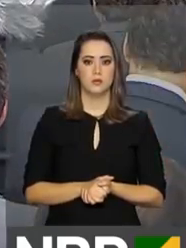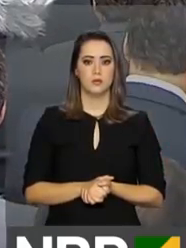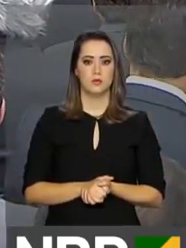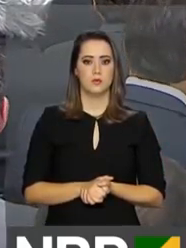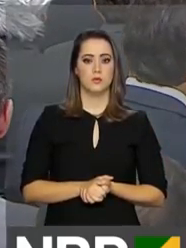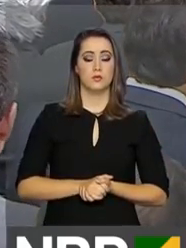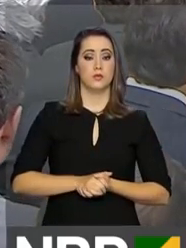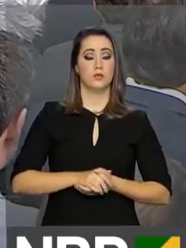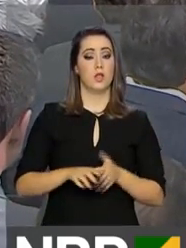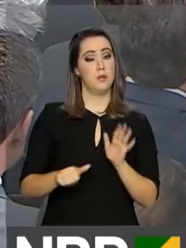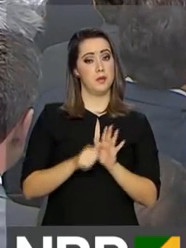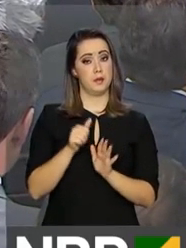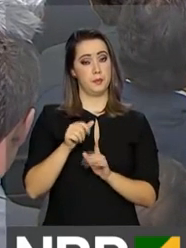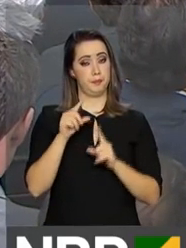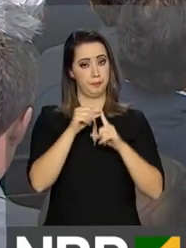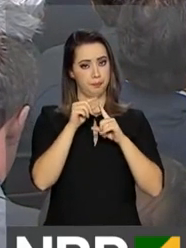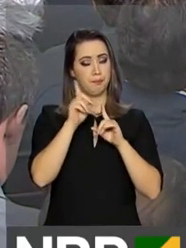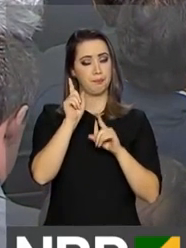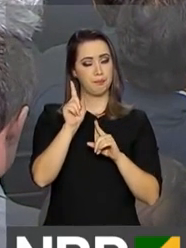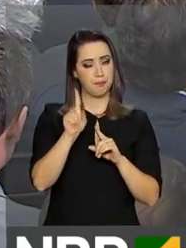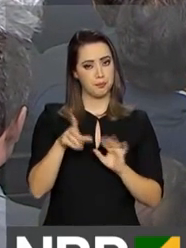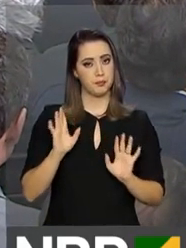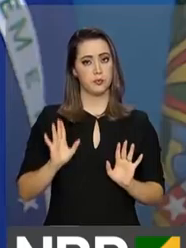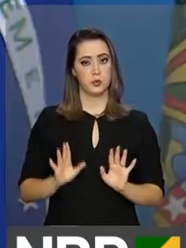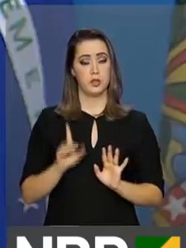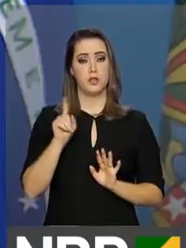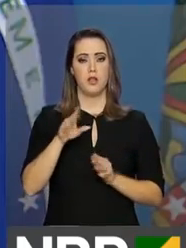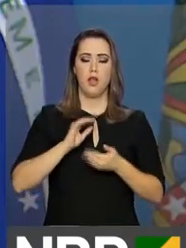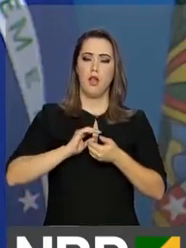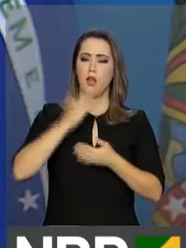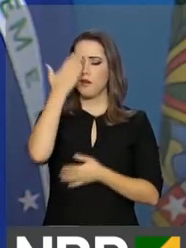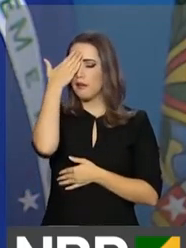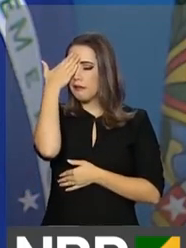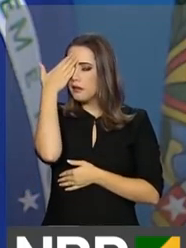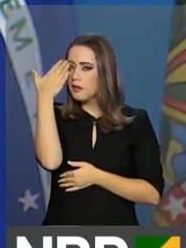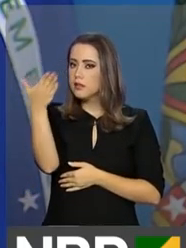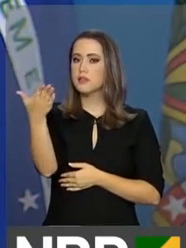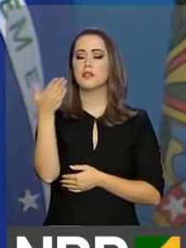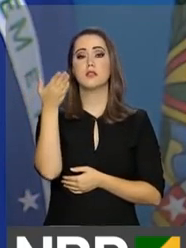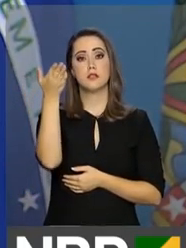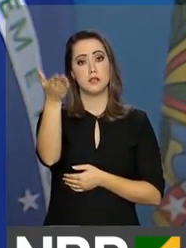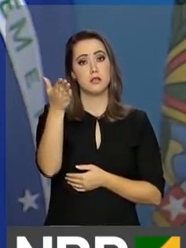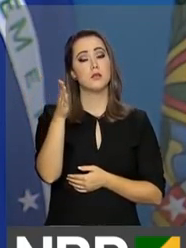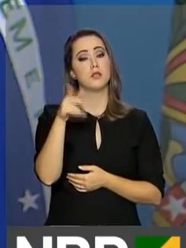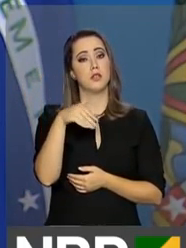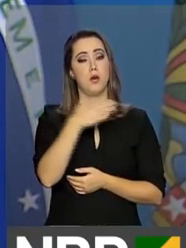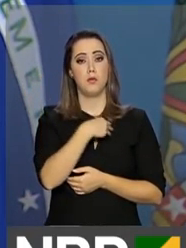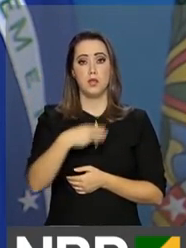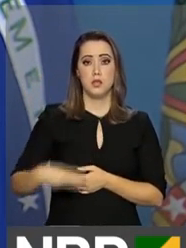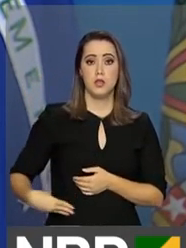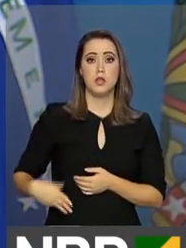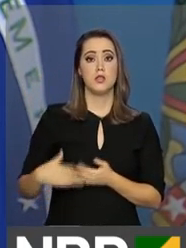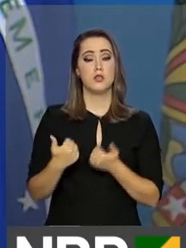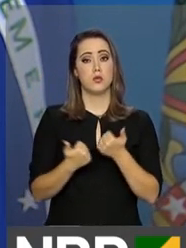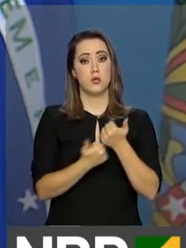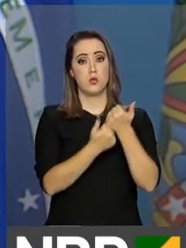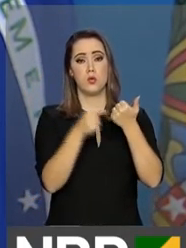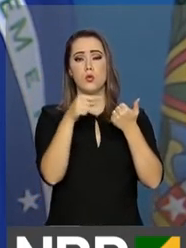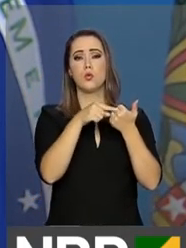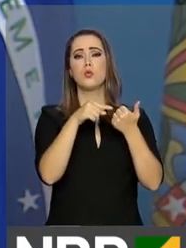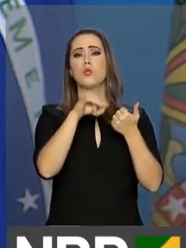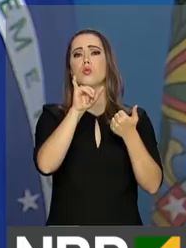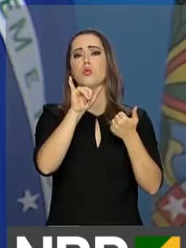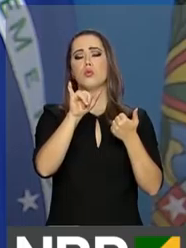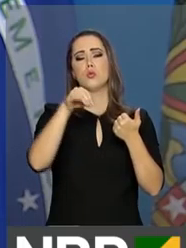E minhas primeiras palavras, naturalmente, são de agradecimento ao Embaçaí. Não